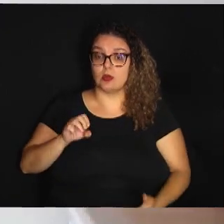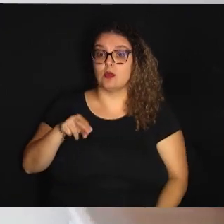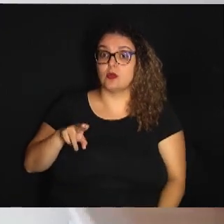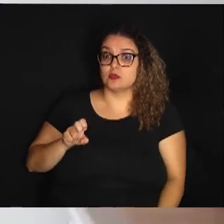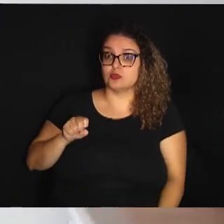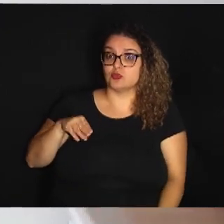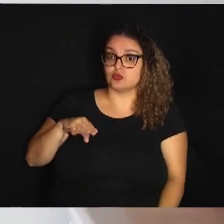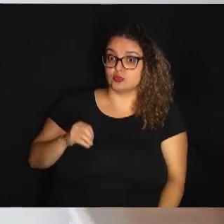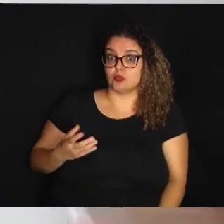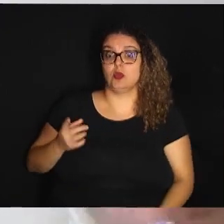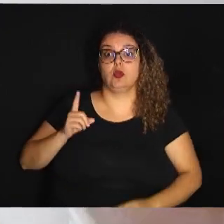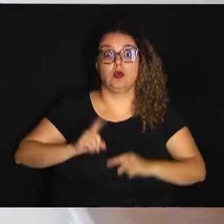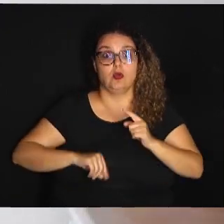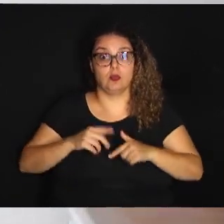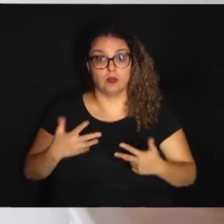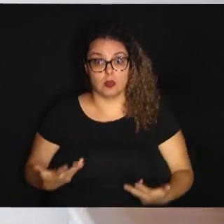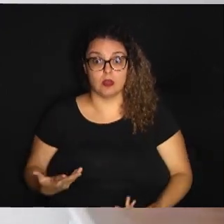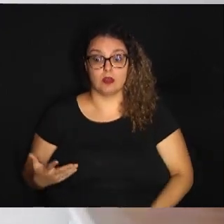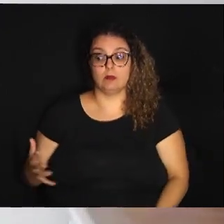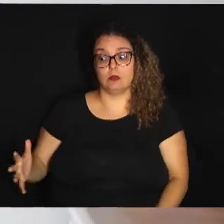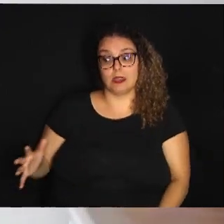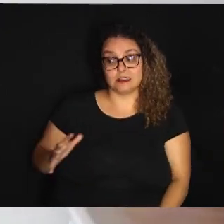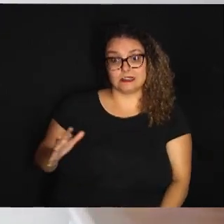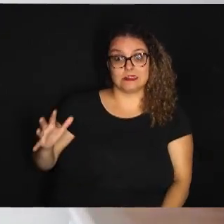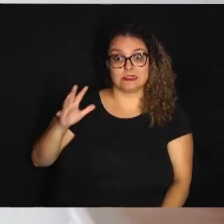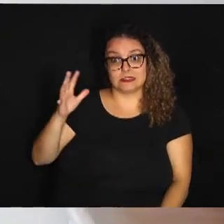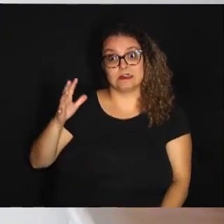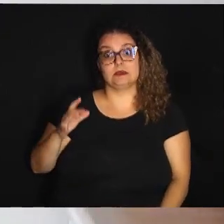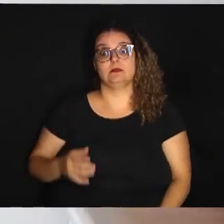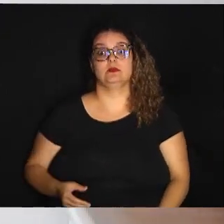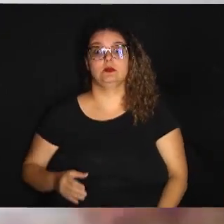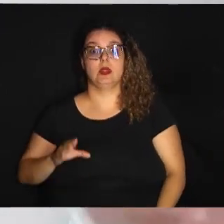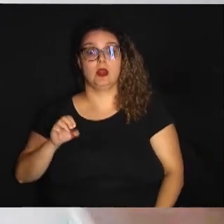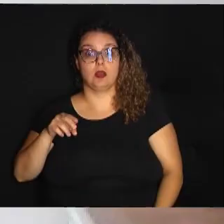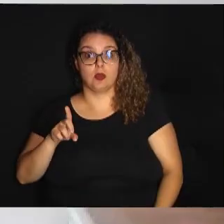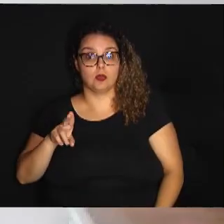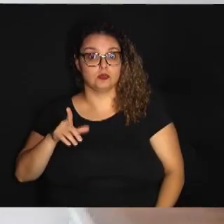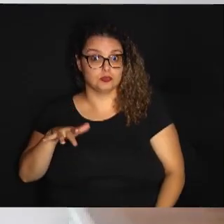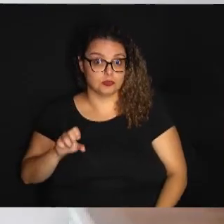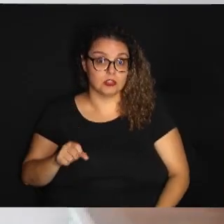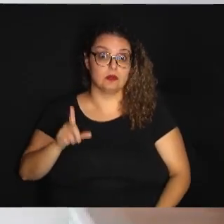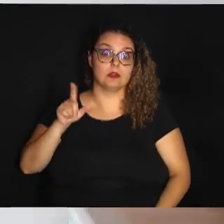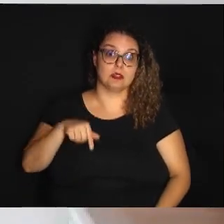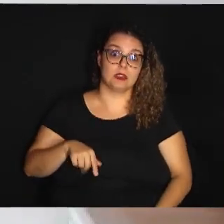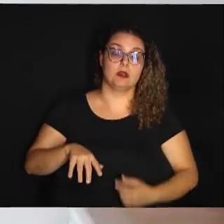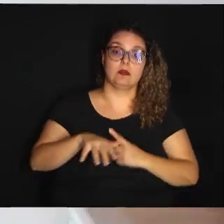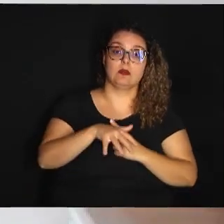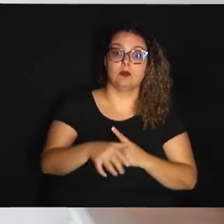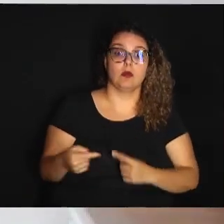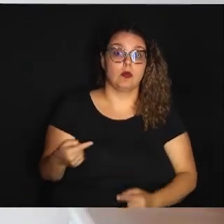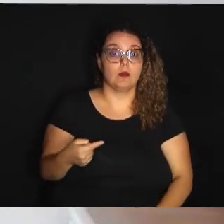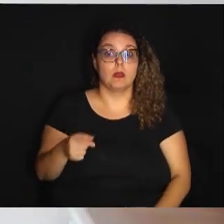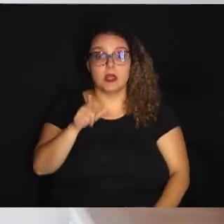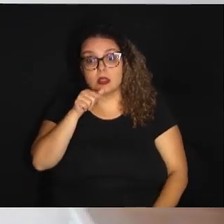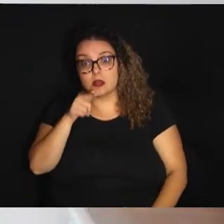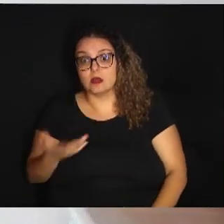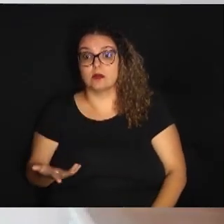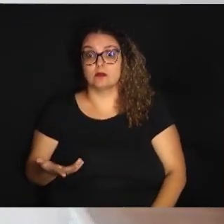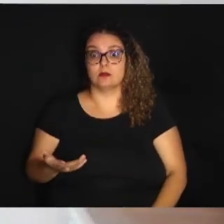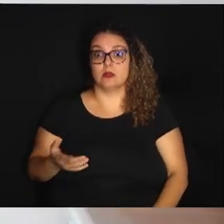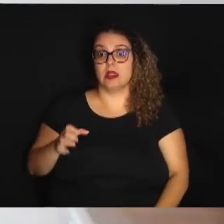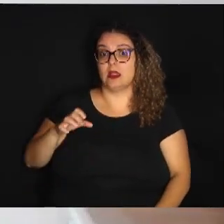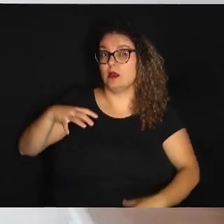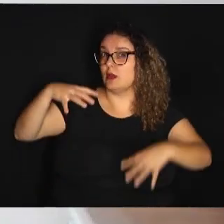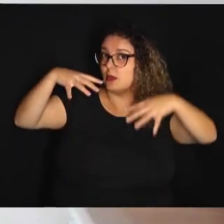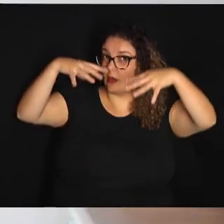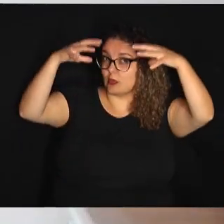nossa mesa de consumo, uma vez que o produto acaba ficando mais caro por conta da produção, que ela é afetada, com menos